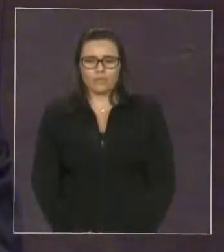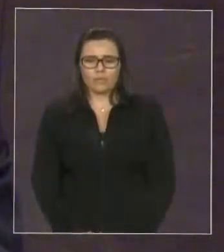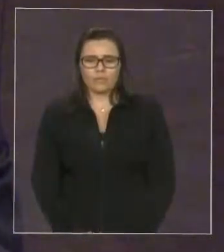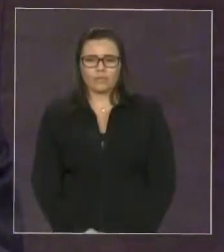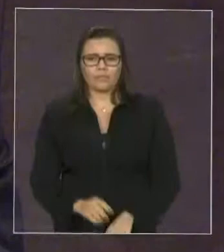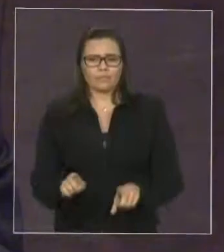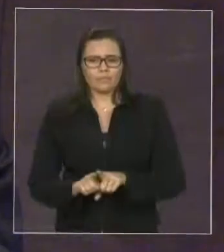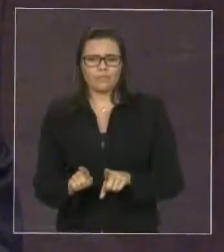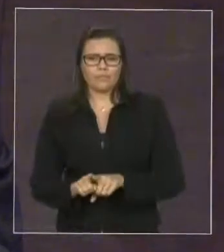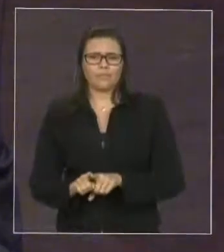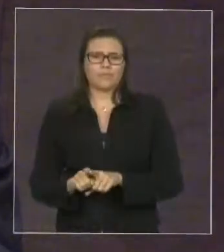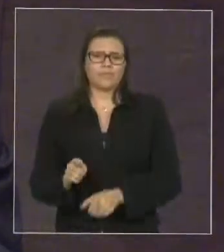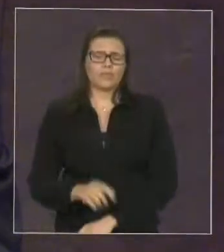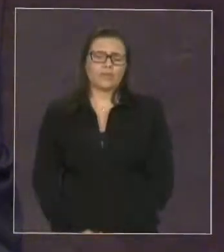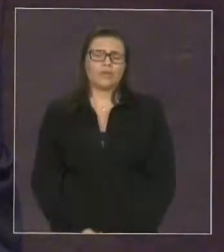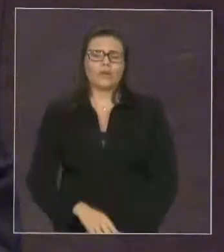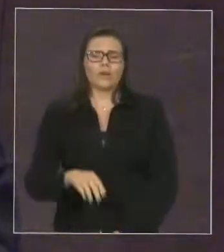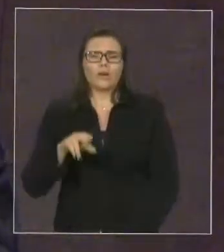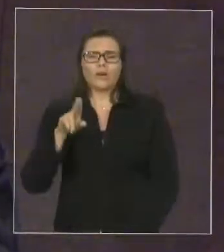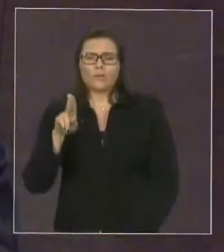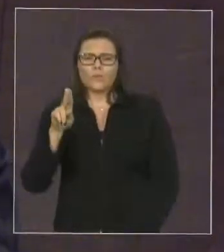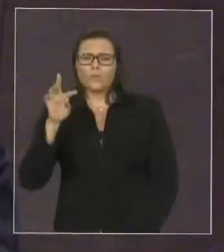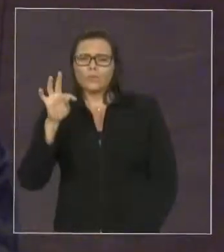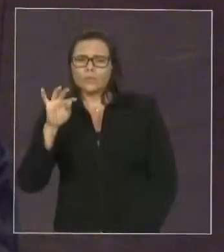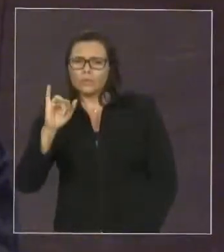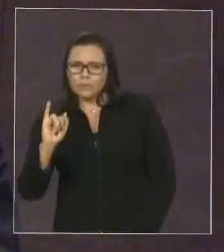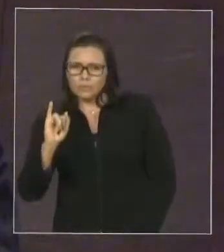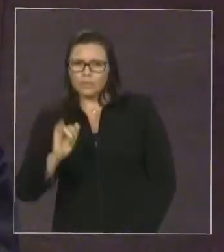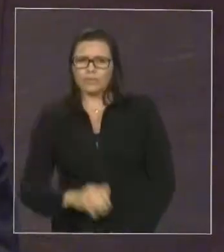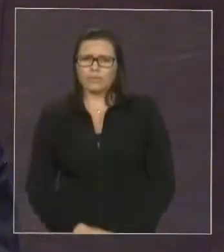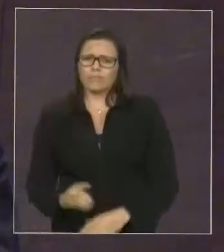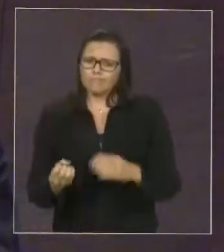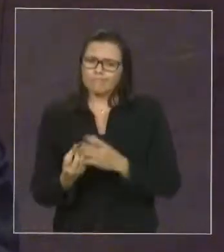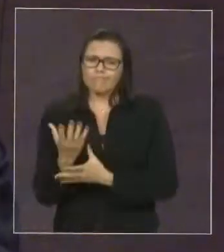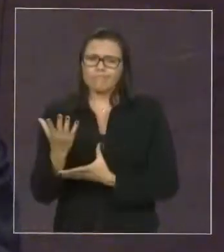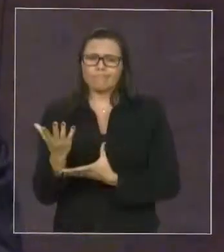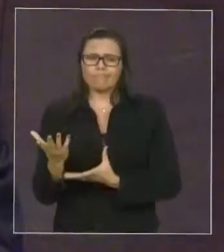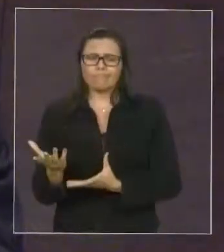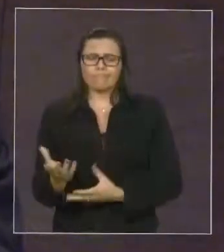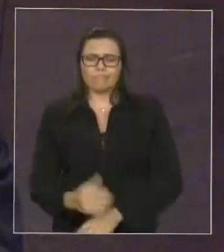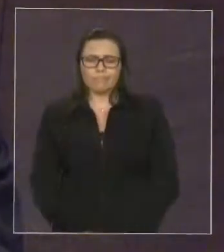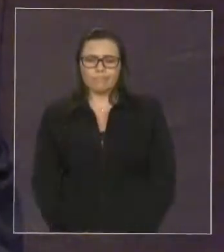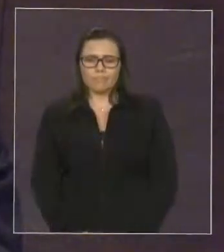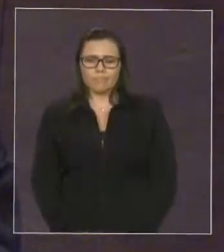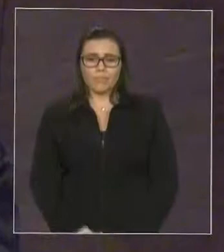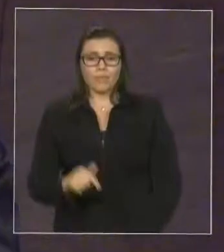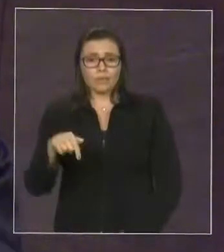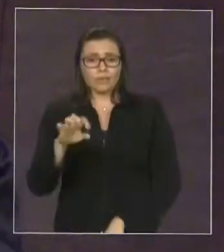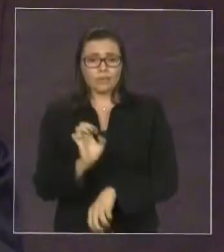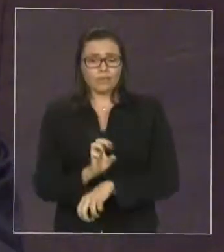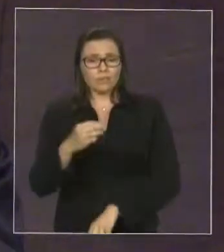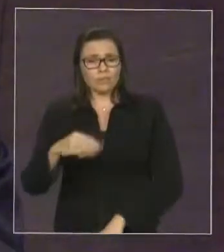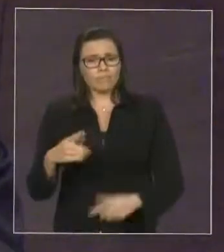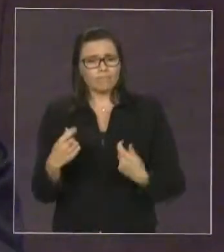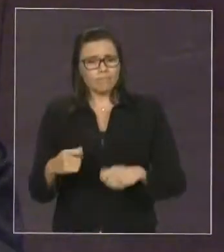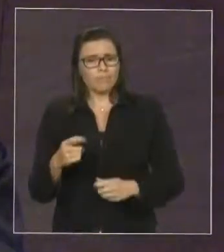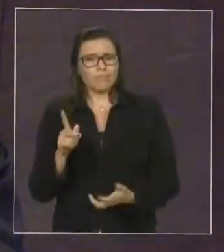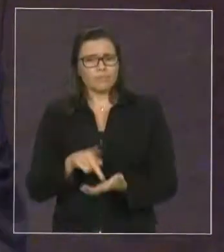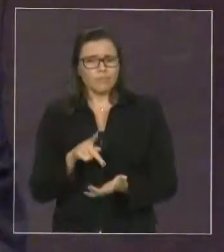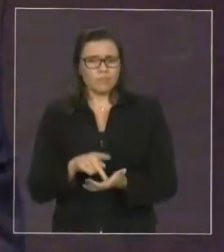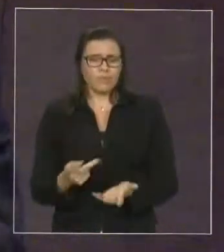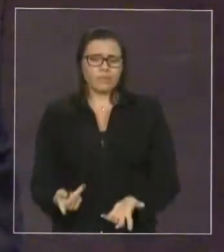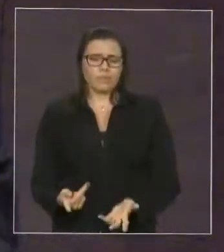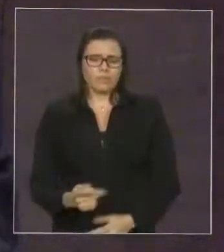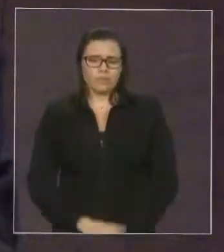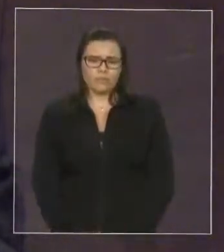aumentando em 5 vezes a sua capacidade de ortopedia. O Maranhão tem pressa. Nós